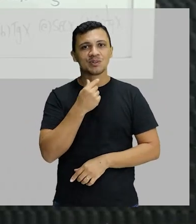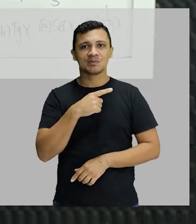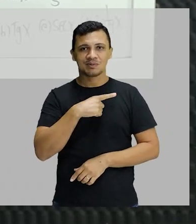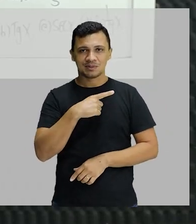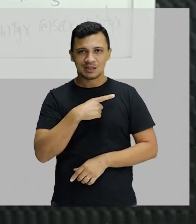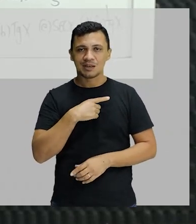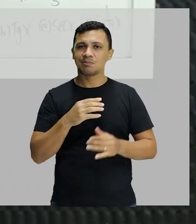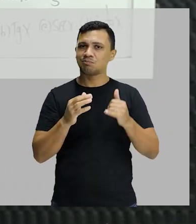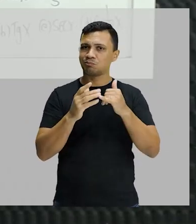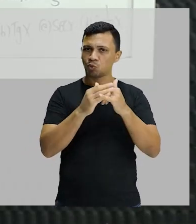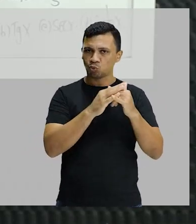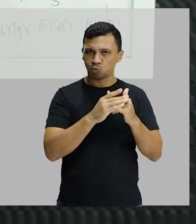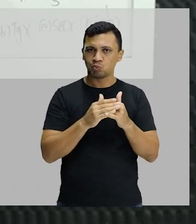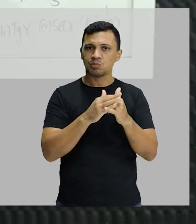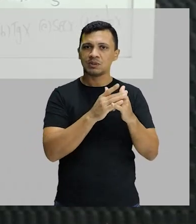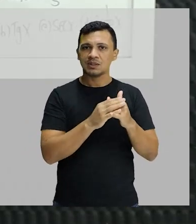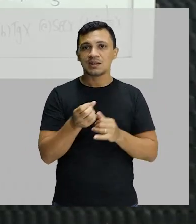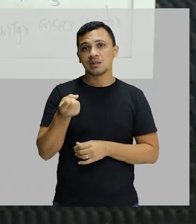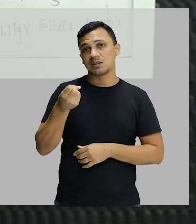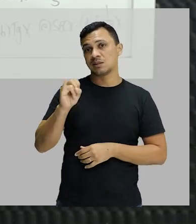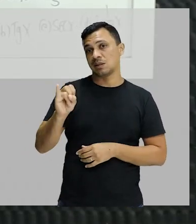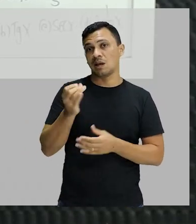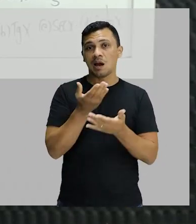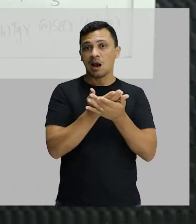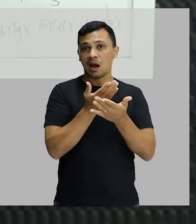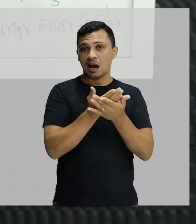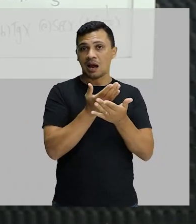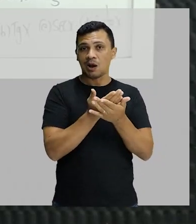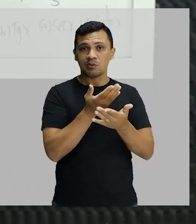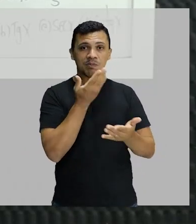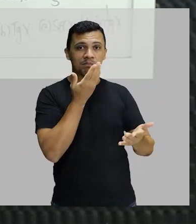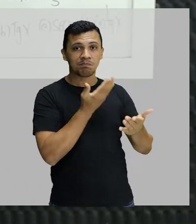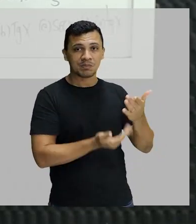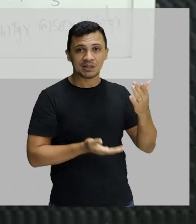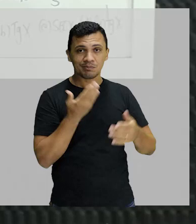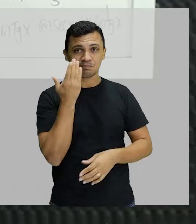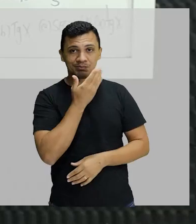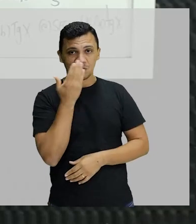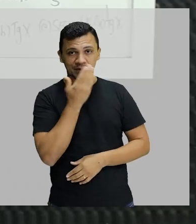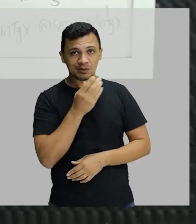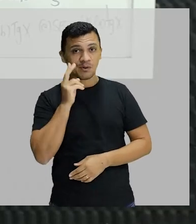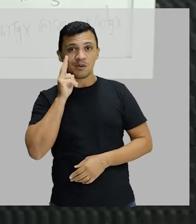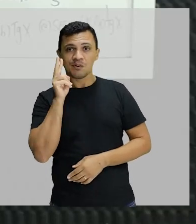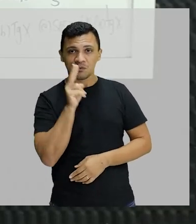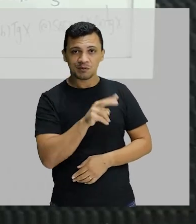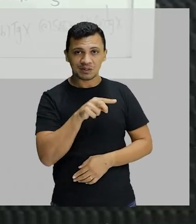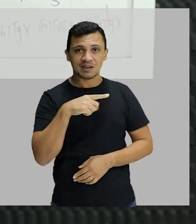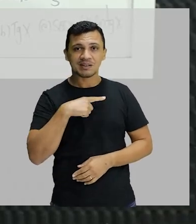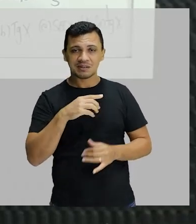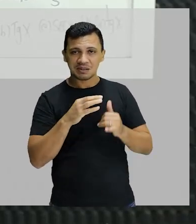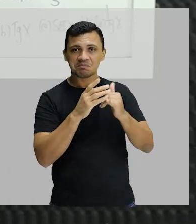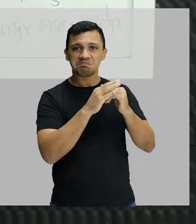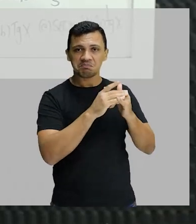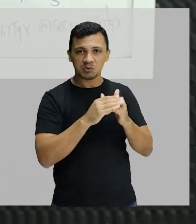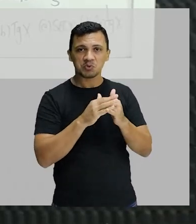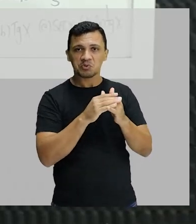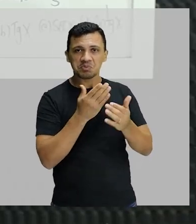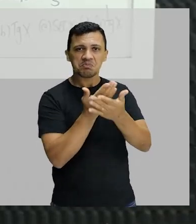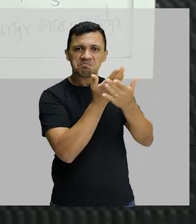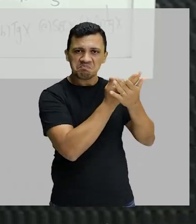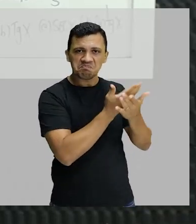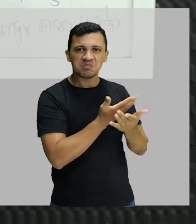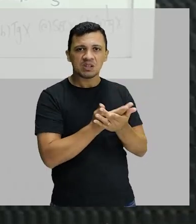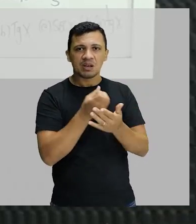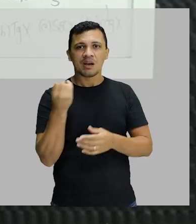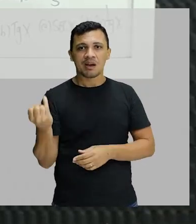canal do YouTube. Tá? Se você perdeu uma dessas aulas lá, vai lá, confira, já tem muito conteúdo, muito material. É sempre importante a gente estar